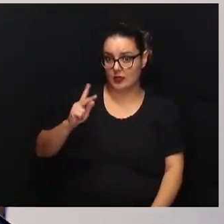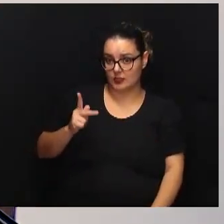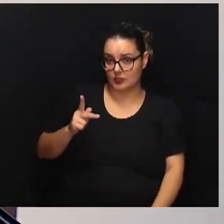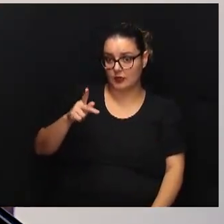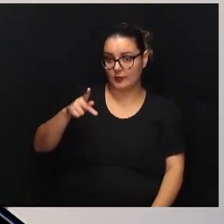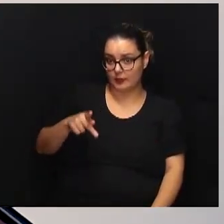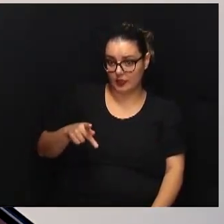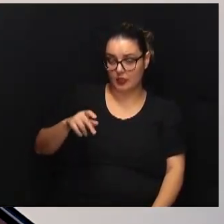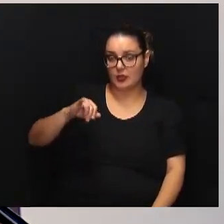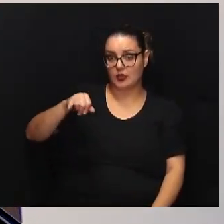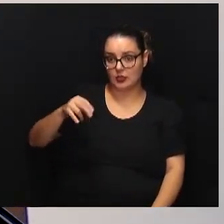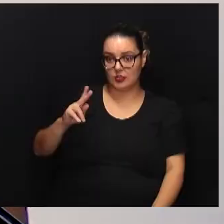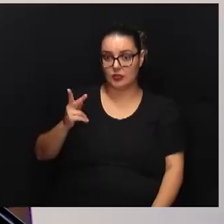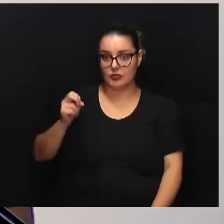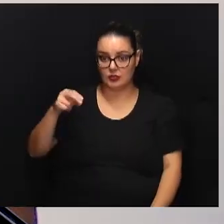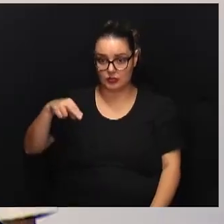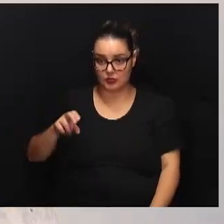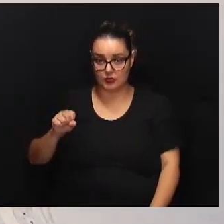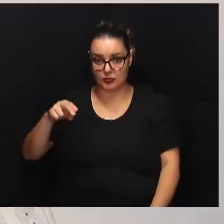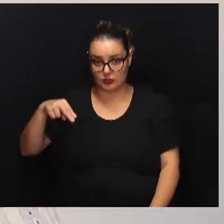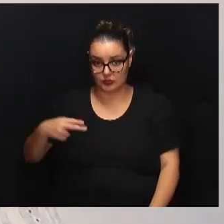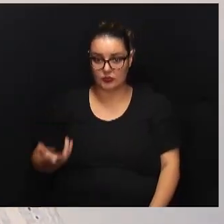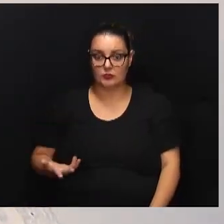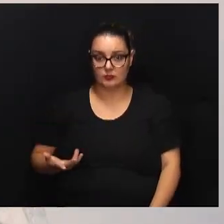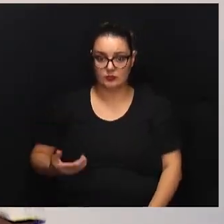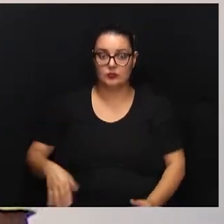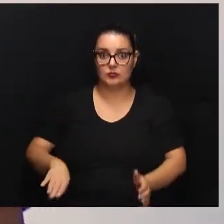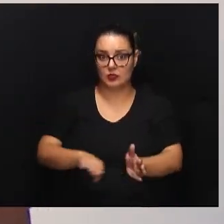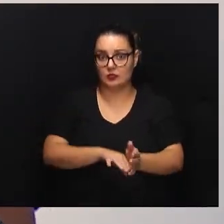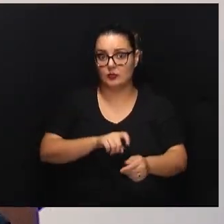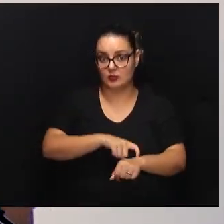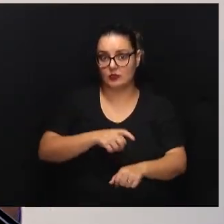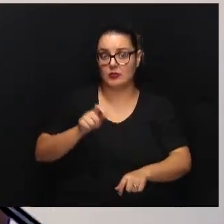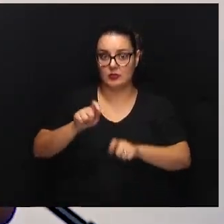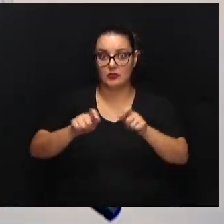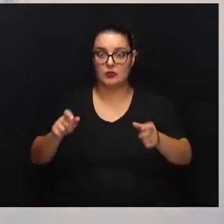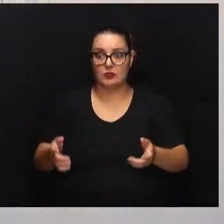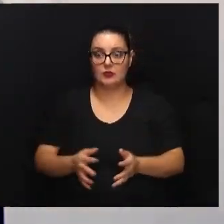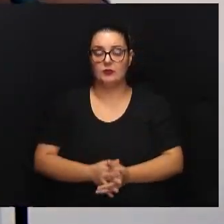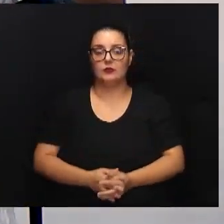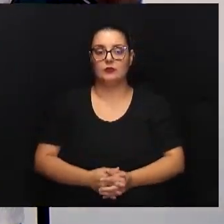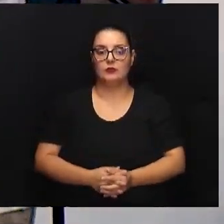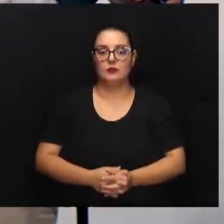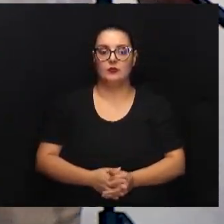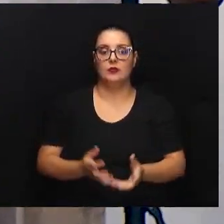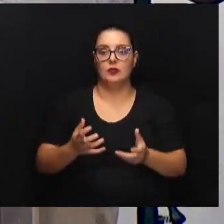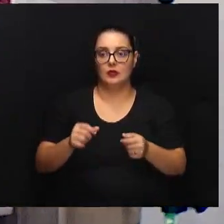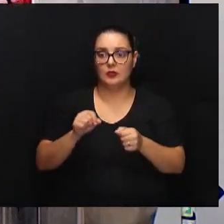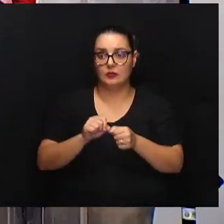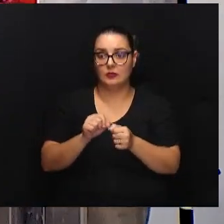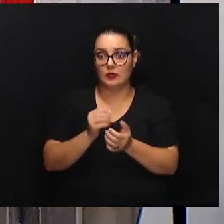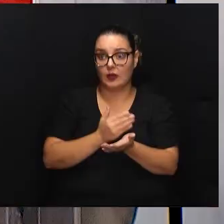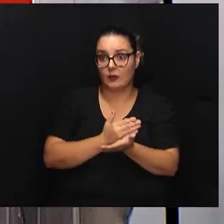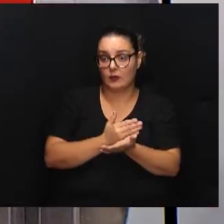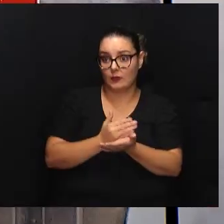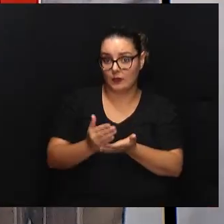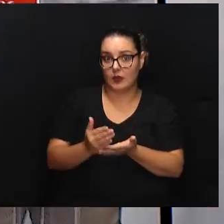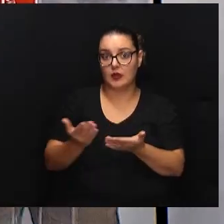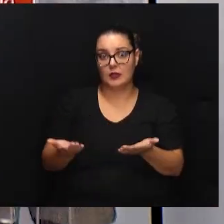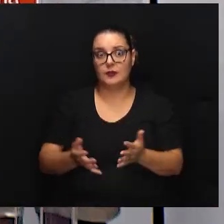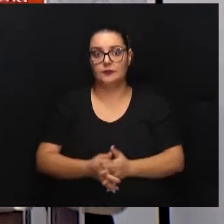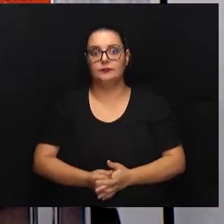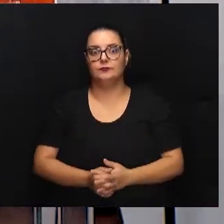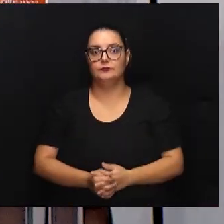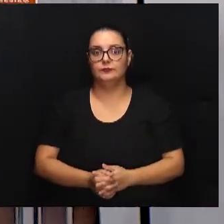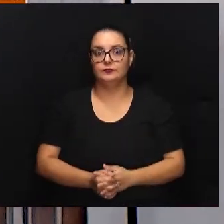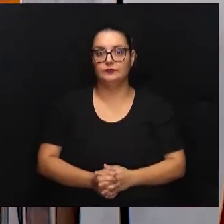sobre Marsha P. Johnson, a gente chega num momento que, inclusive, até por causa dessas pessoas, eu gostaria de fazer isso